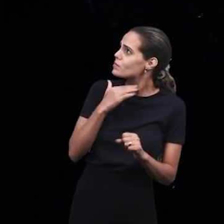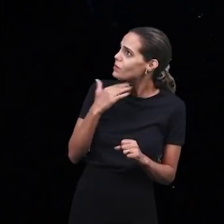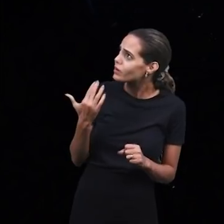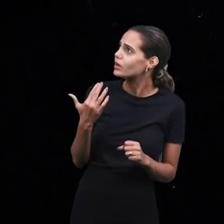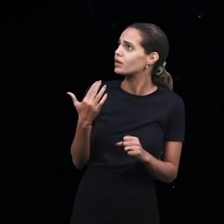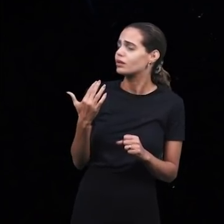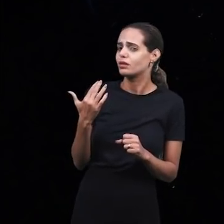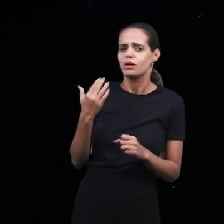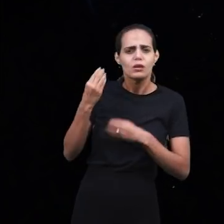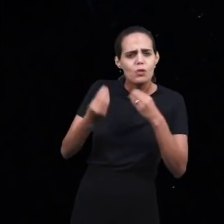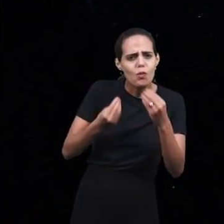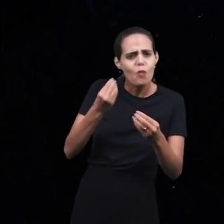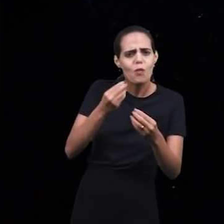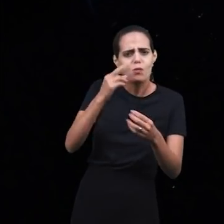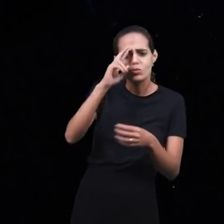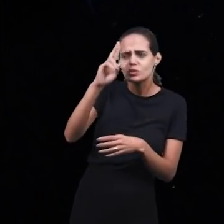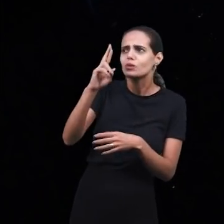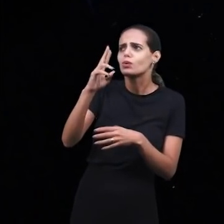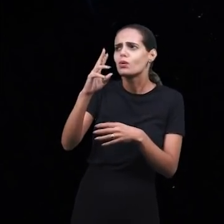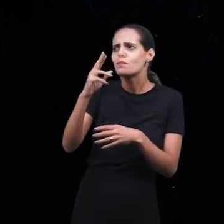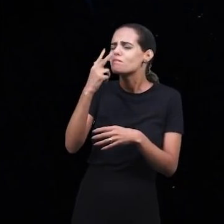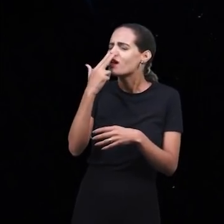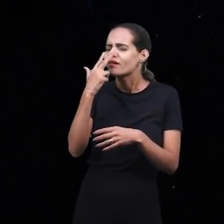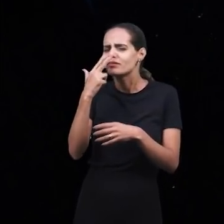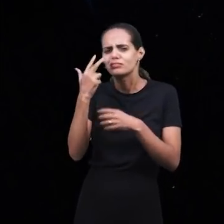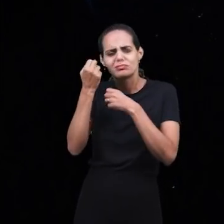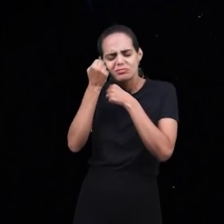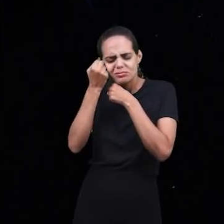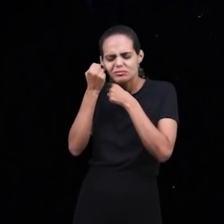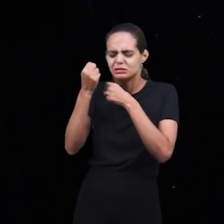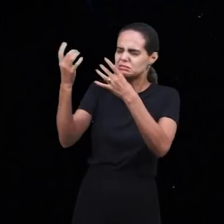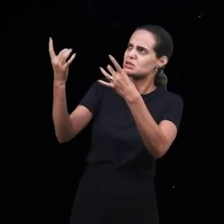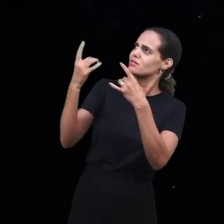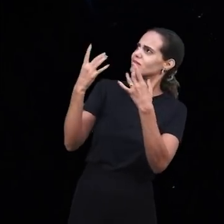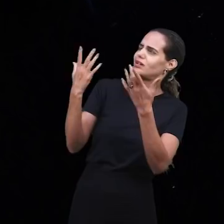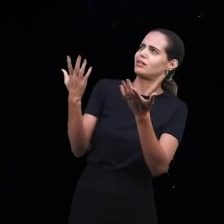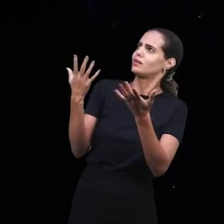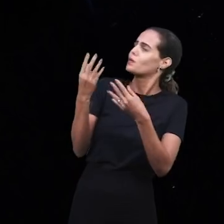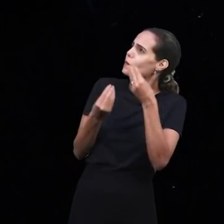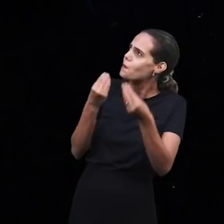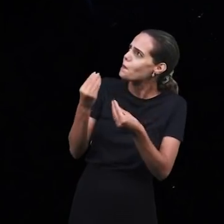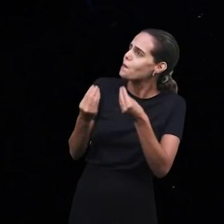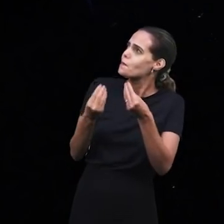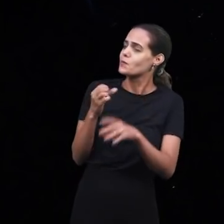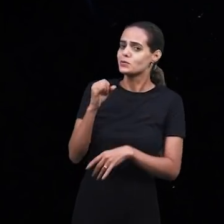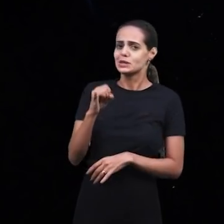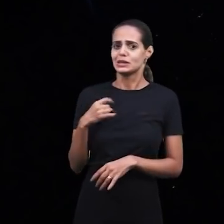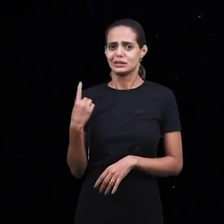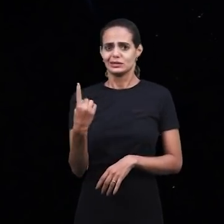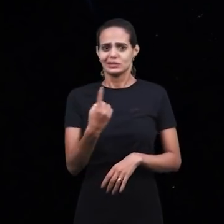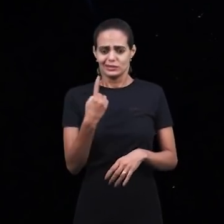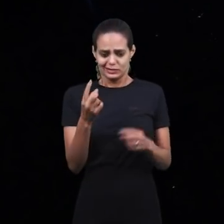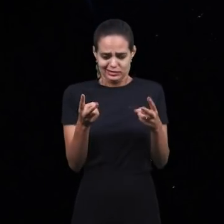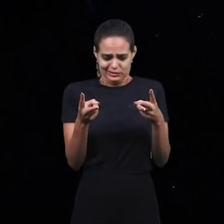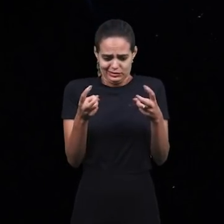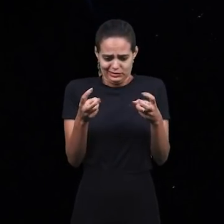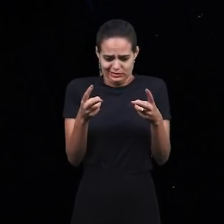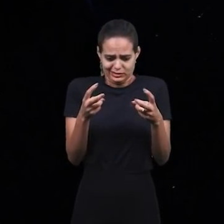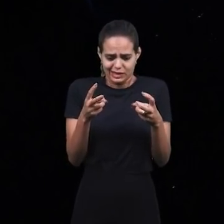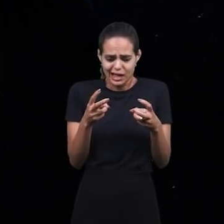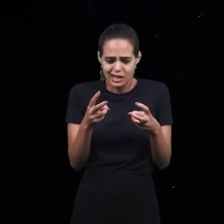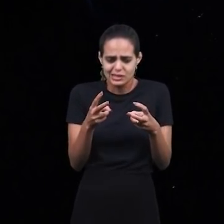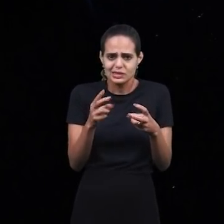morramos, podes assim dormir. Se a cada momento nos vemos,